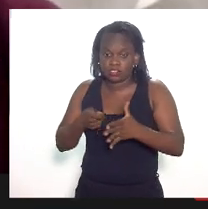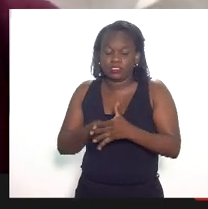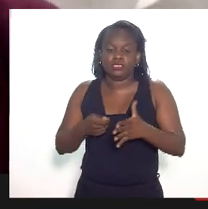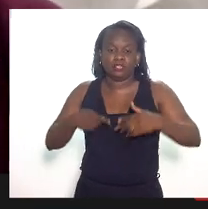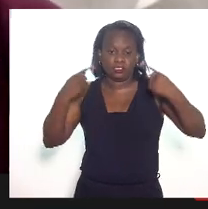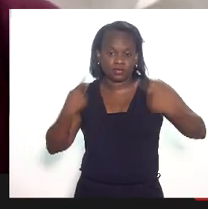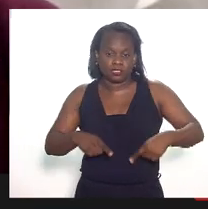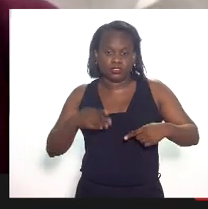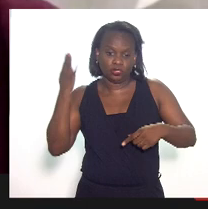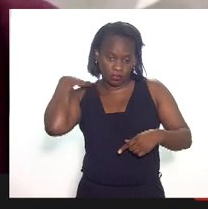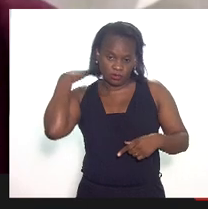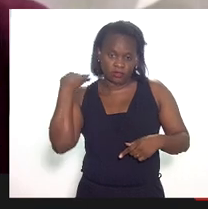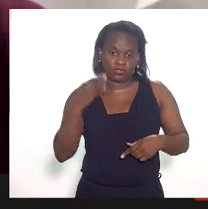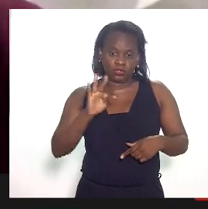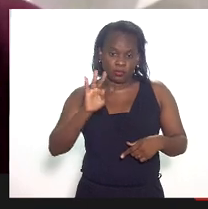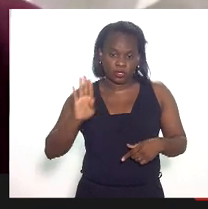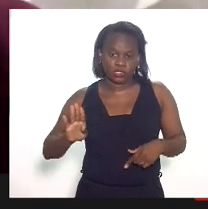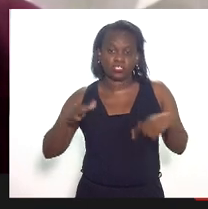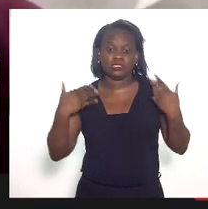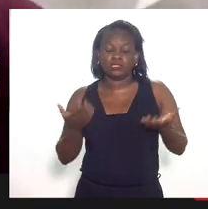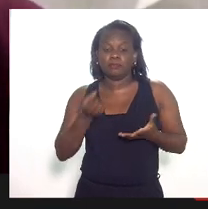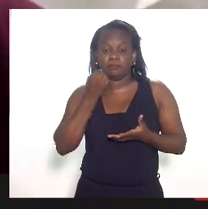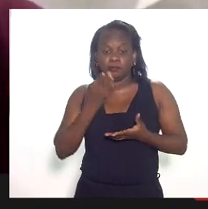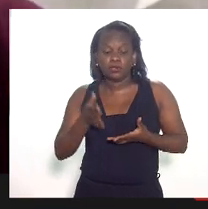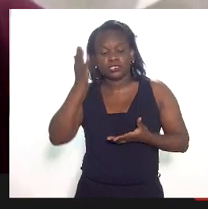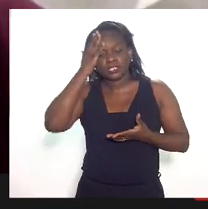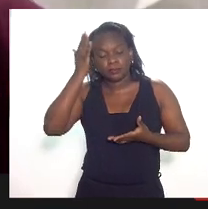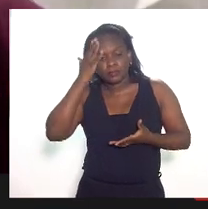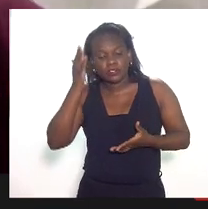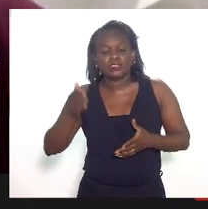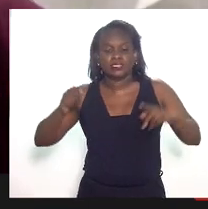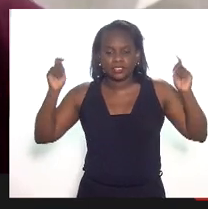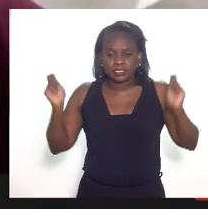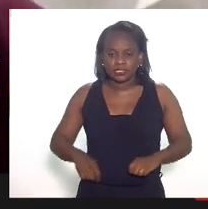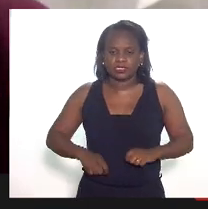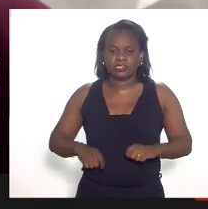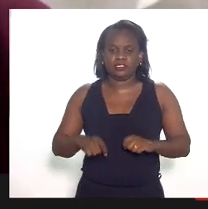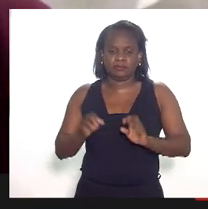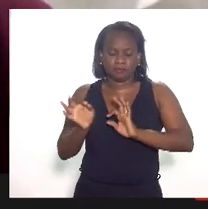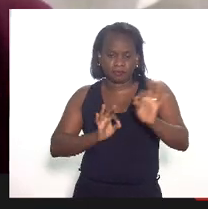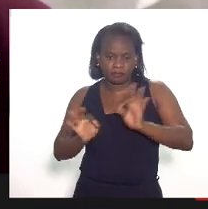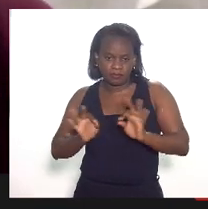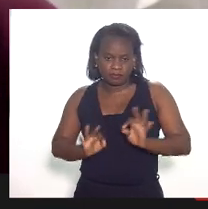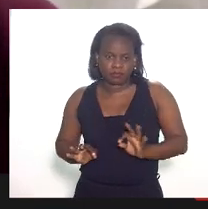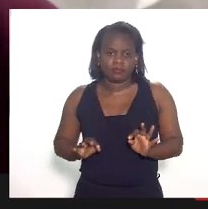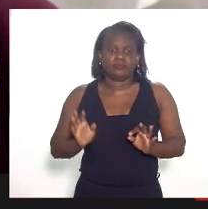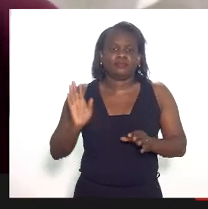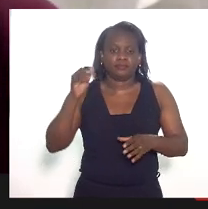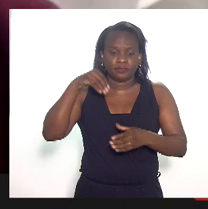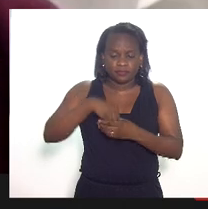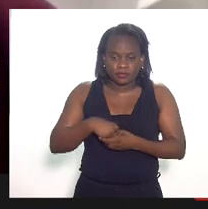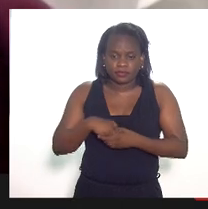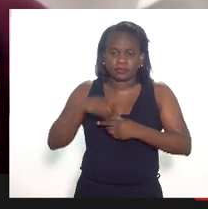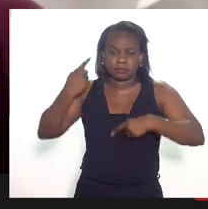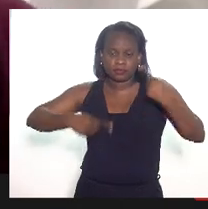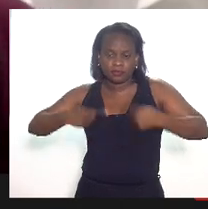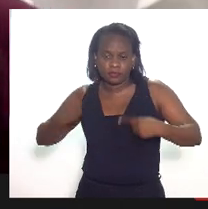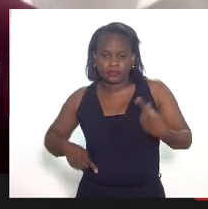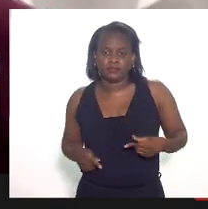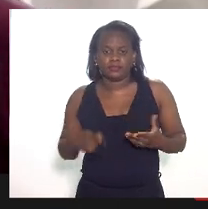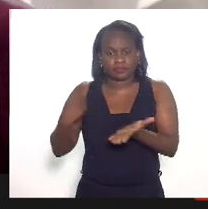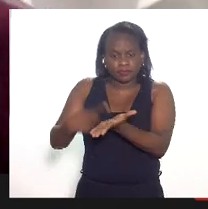Tuberculose. Então, é muito bom saber que é possível, né? Construir dentro do cenário da